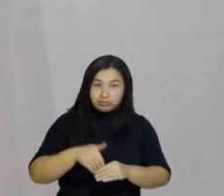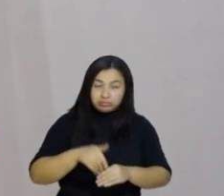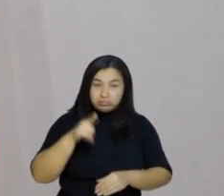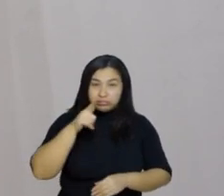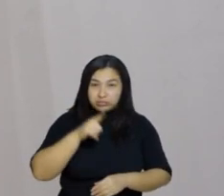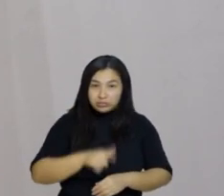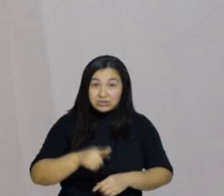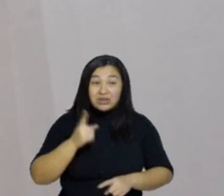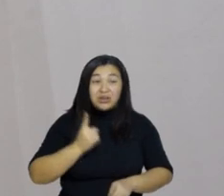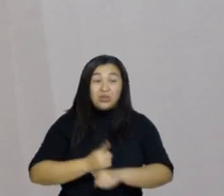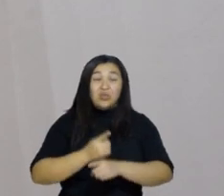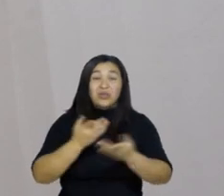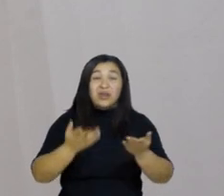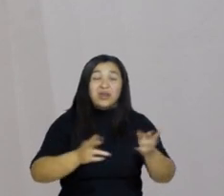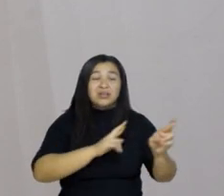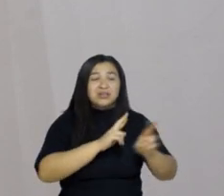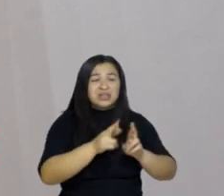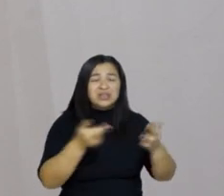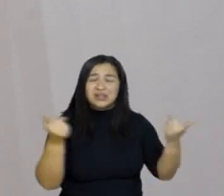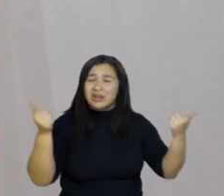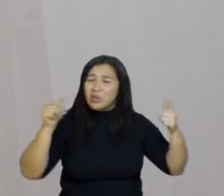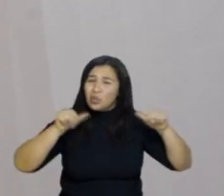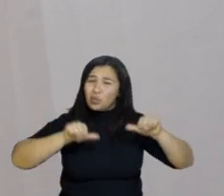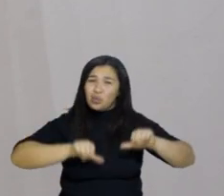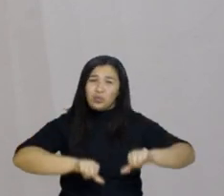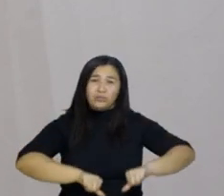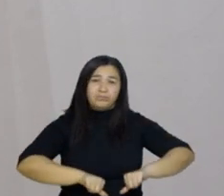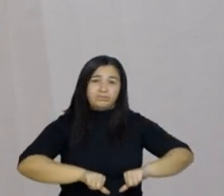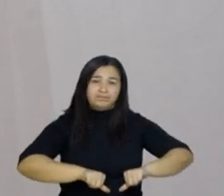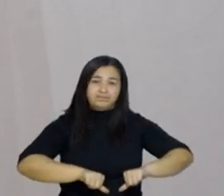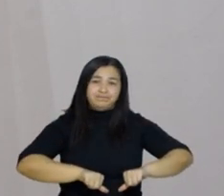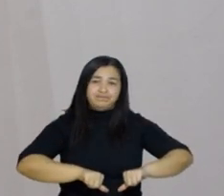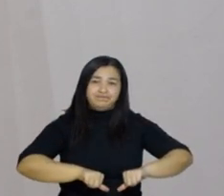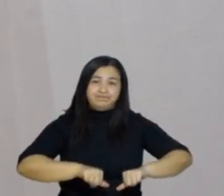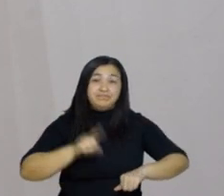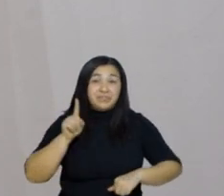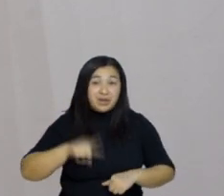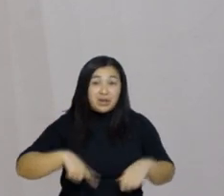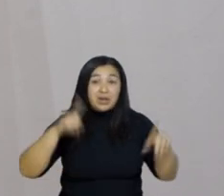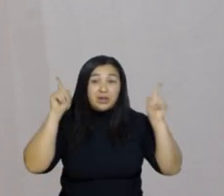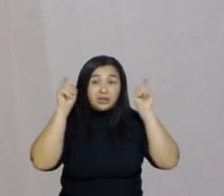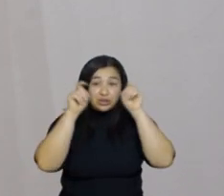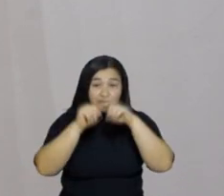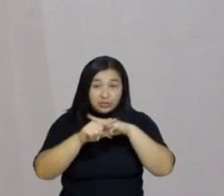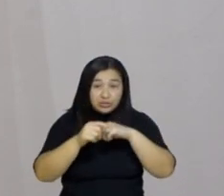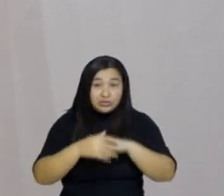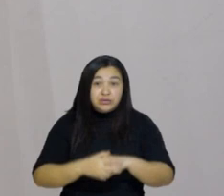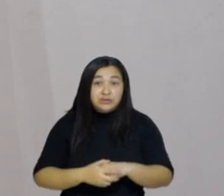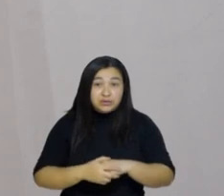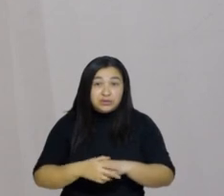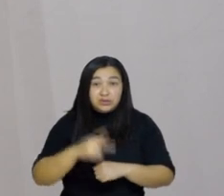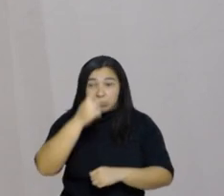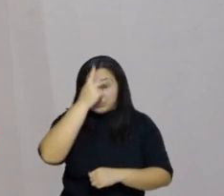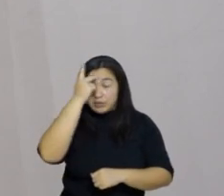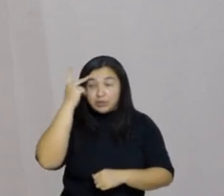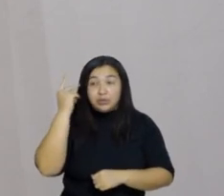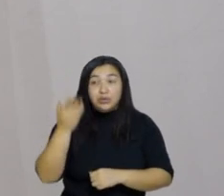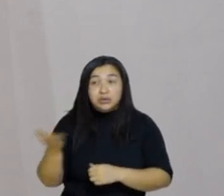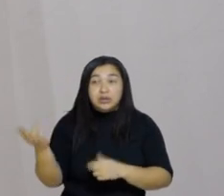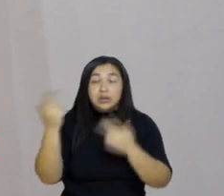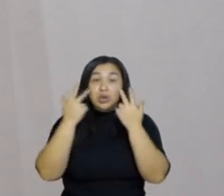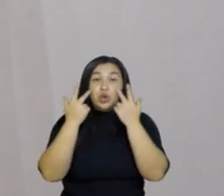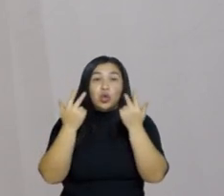ruim, em situação precária, e não há nada mais difícil, mais complicado para um cidadão comum, para todos